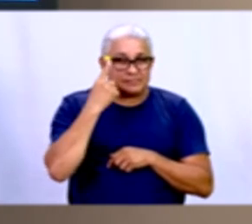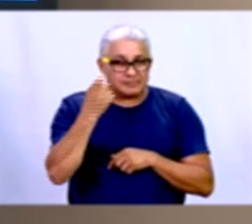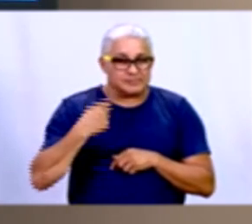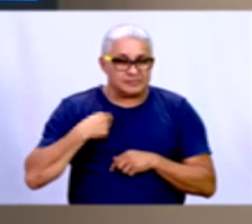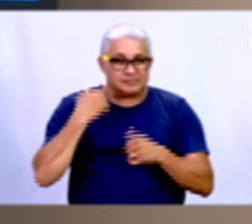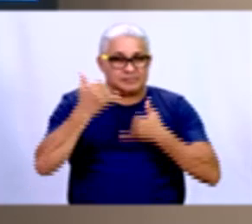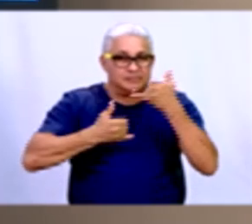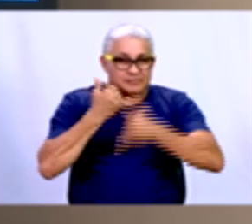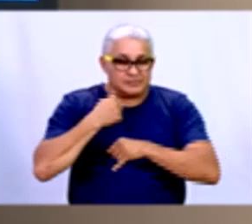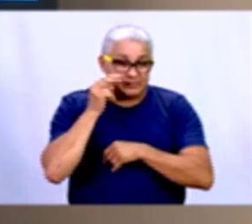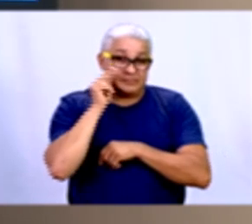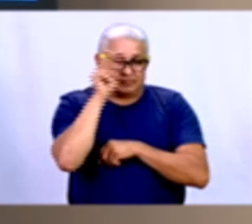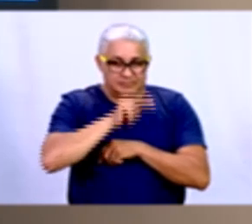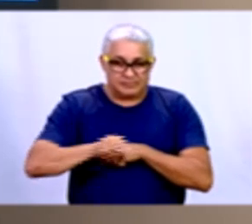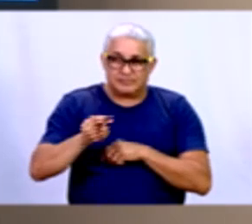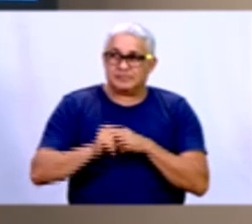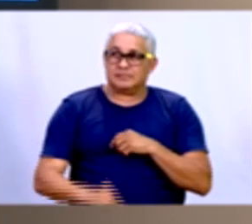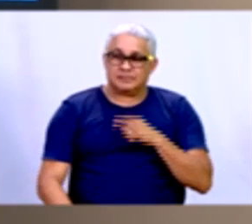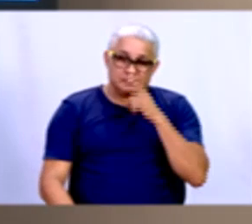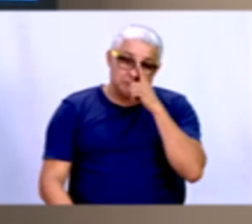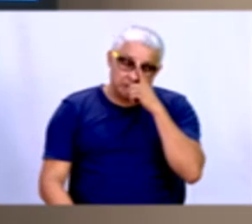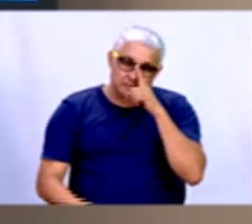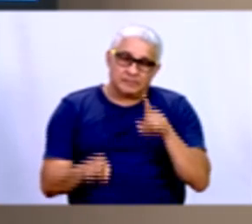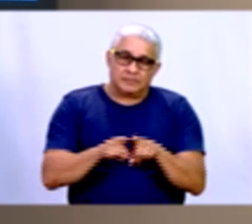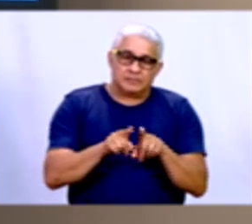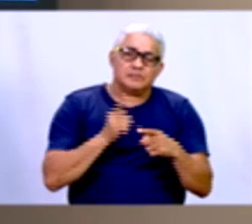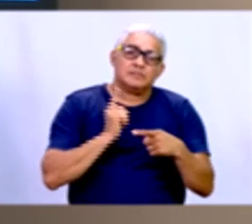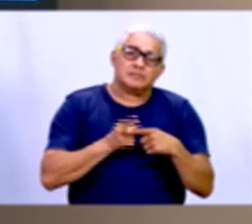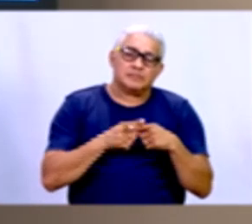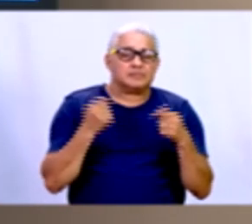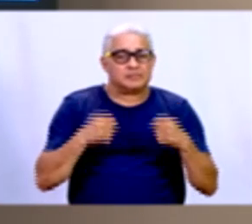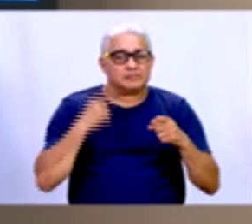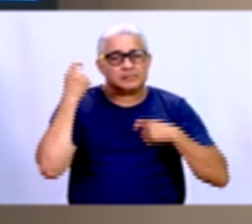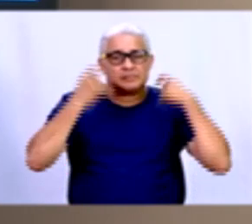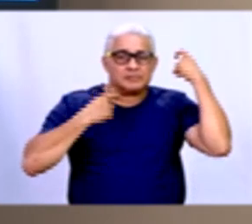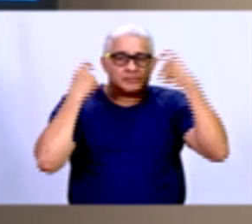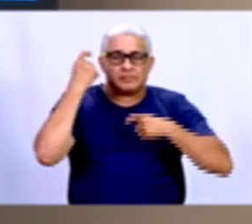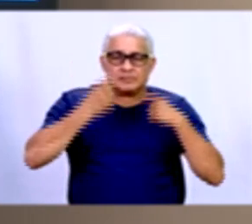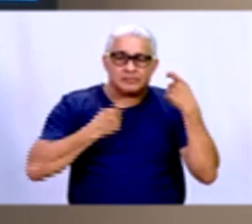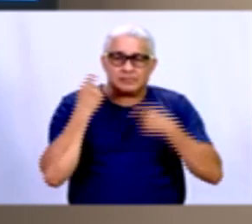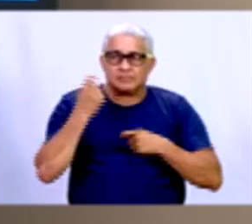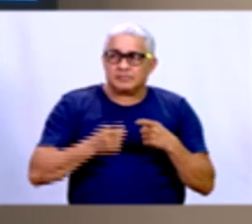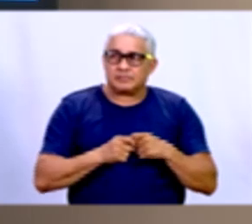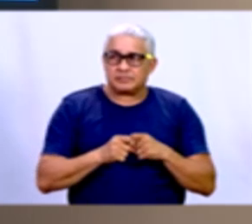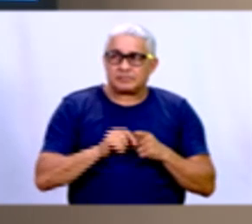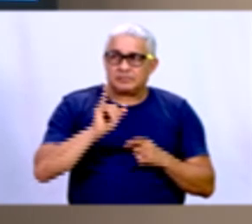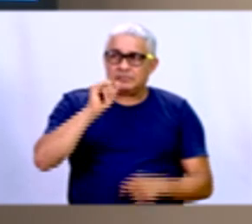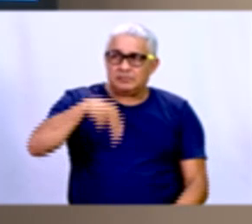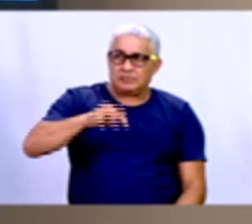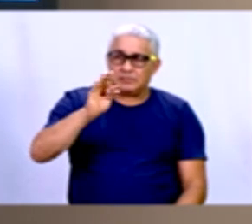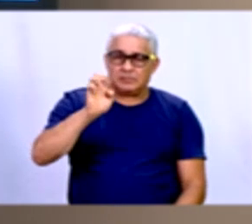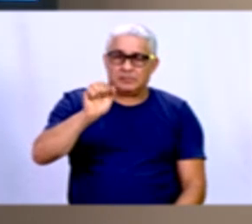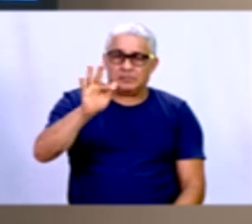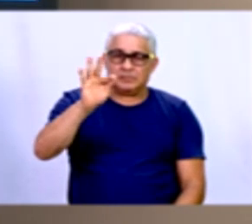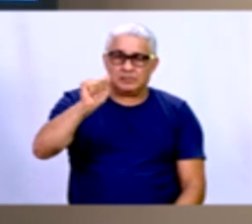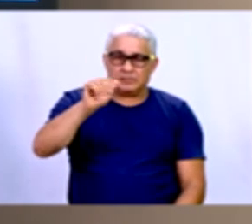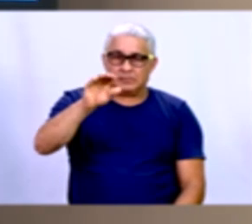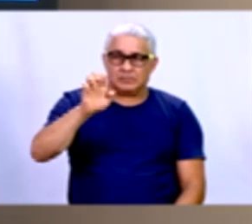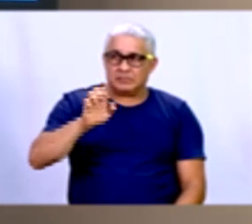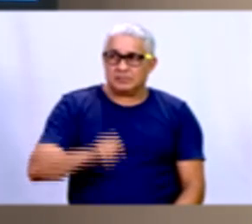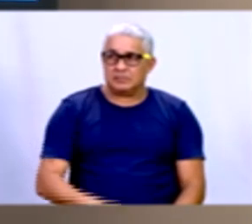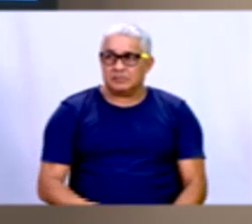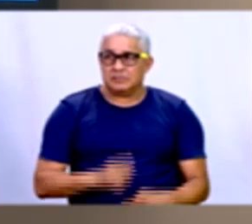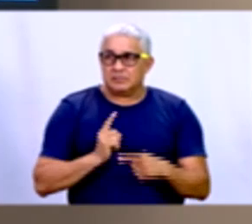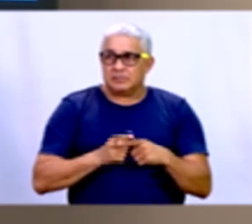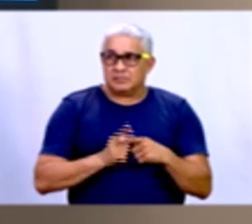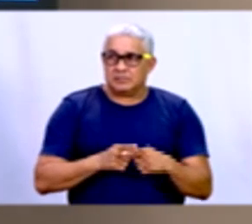joguinhos, tá? E então, por que é que a gente tem que se preocupar tanto com as interfaces, né? A